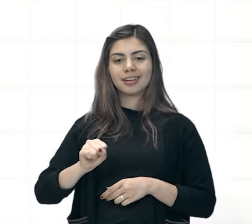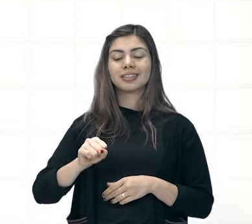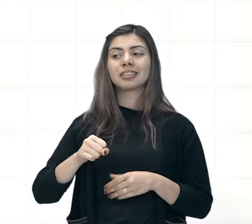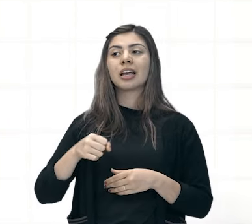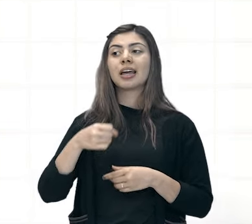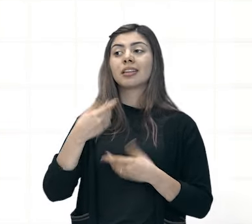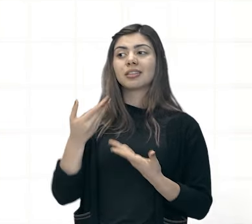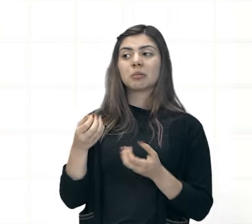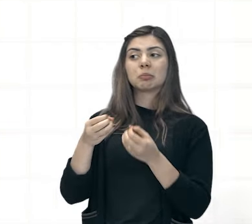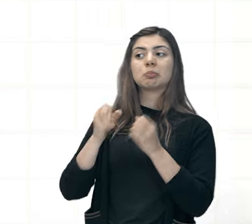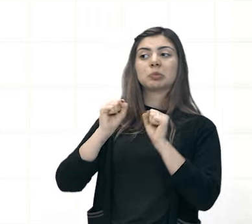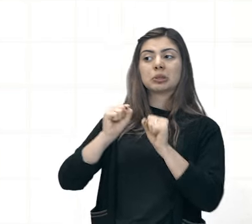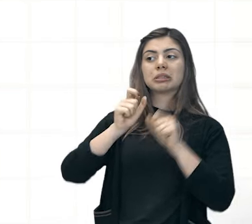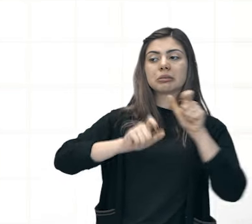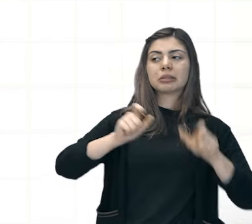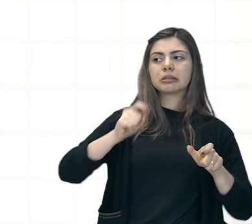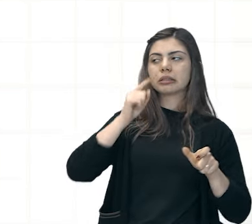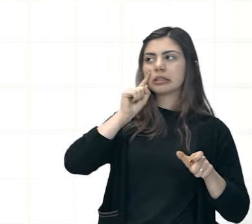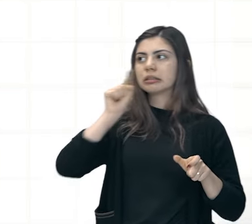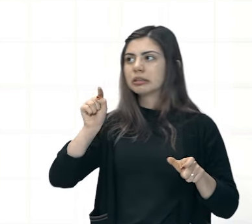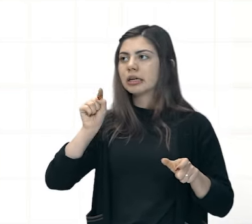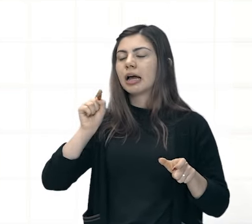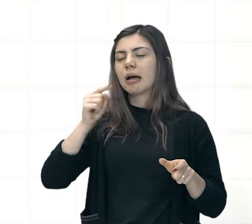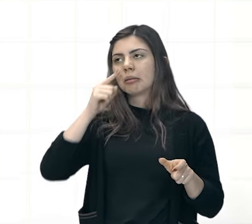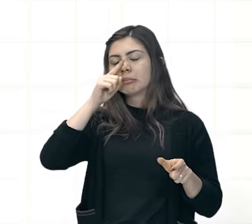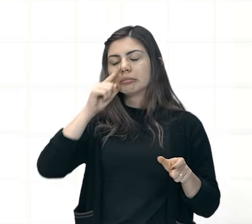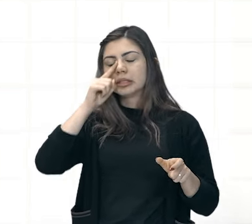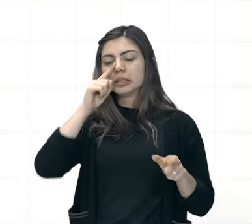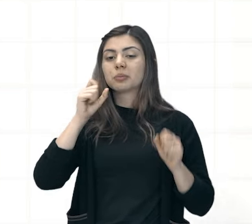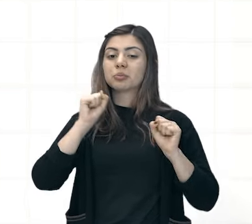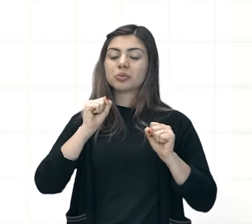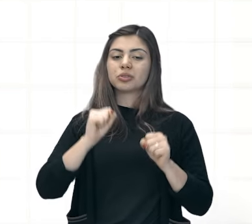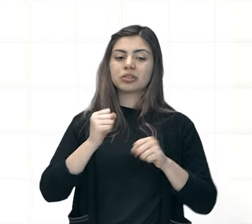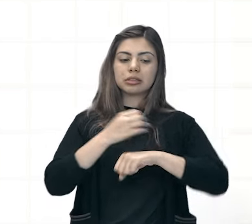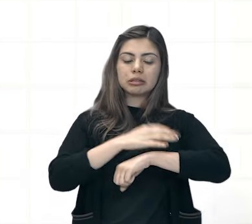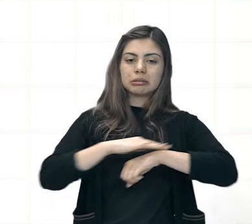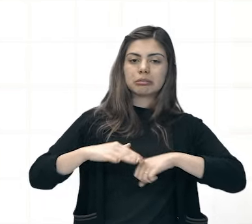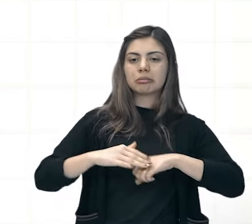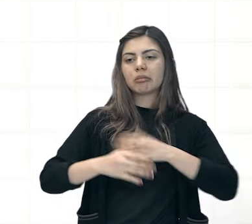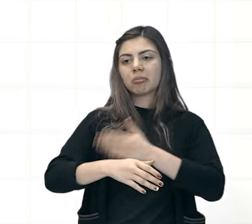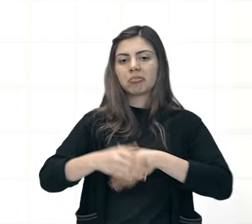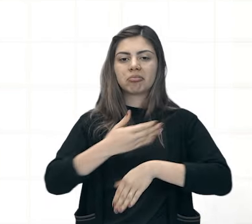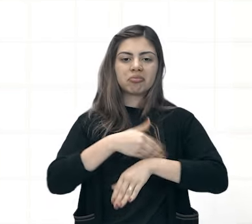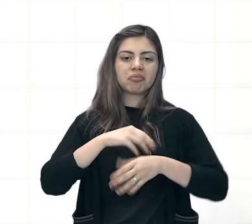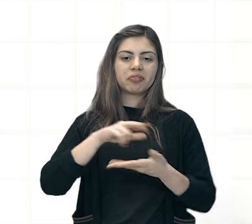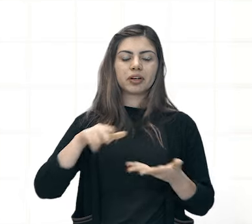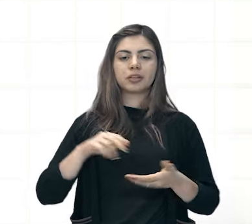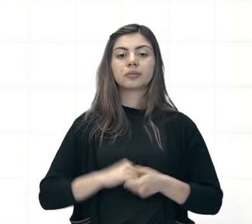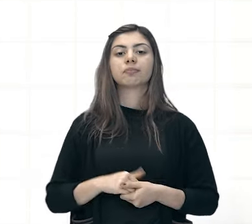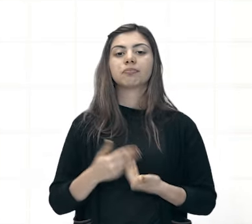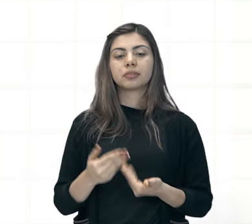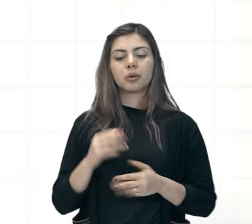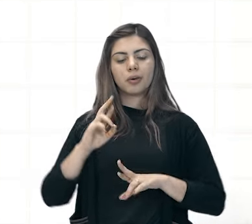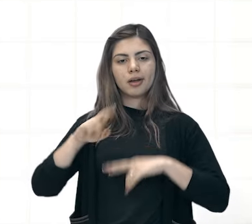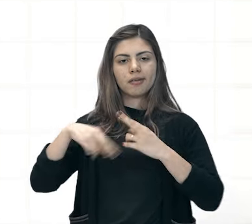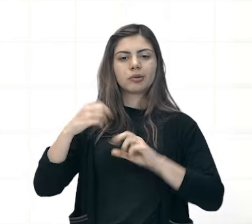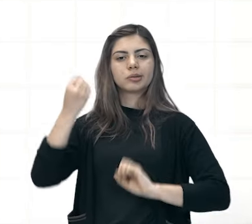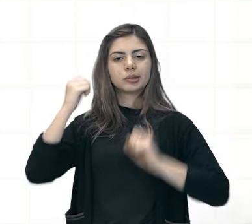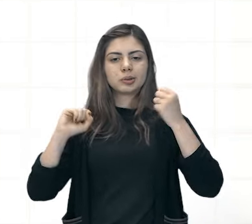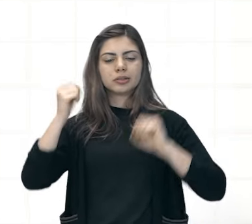representavam perigos dentro daquele contexto, tá? A Revolução Industrial mudou a relação de trabalho, levando